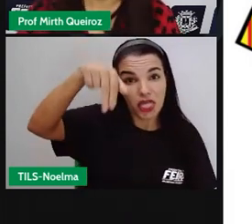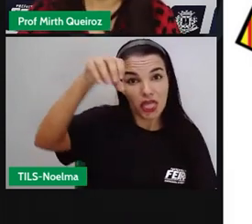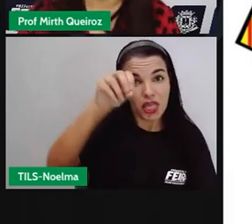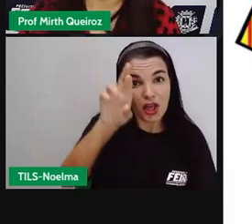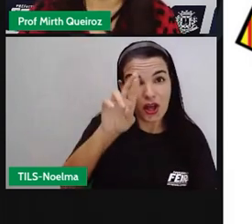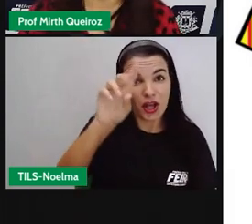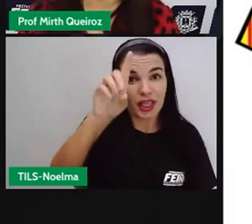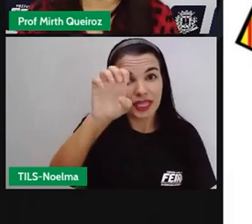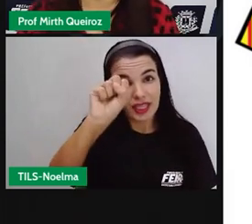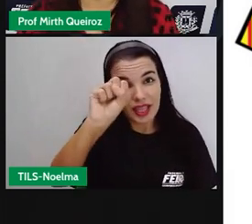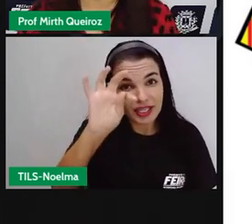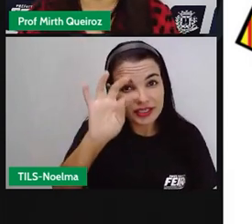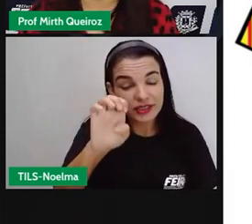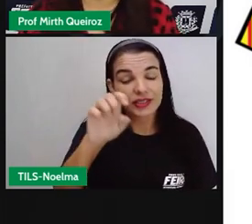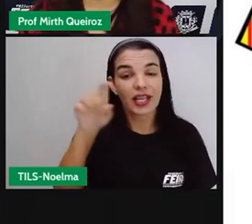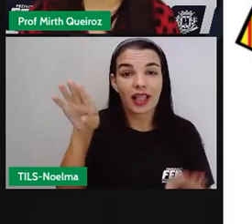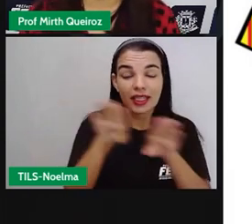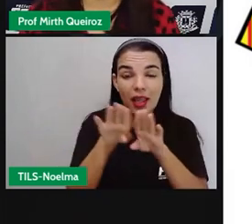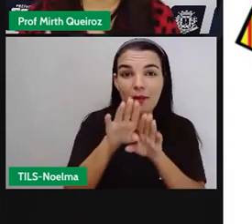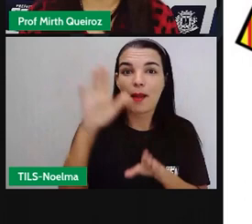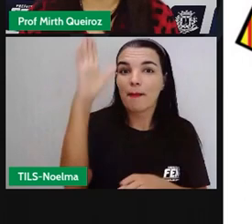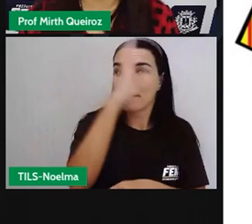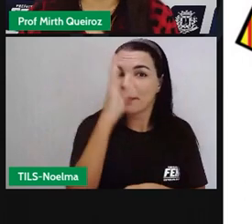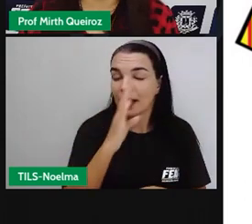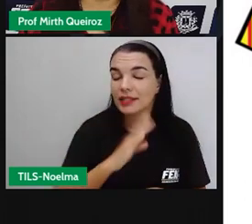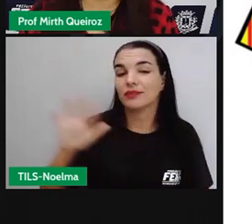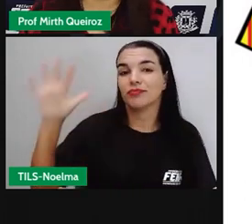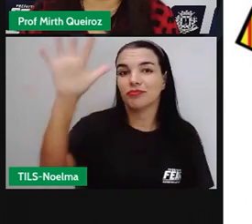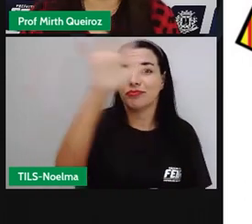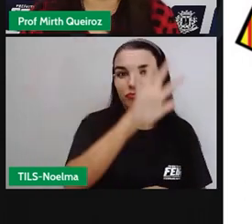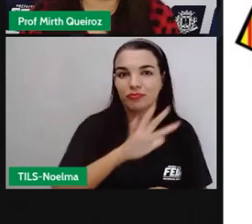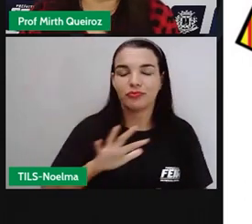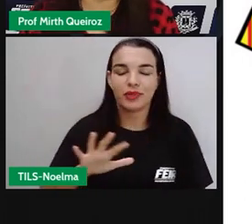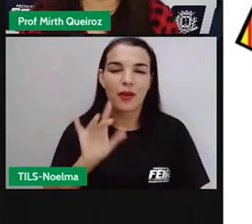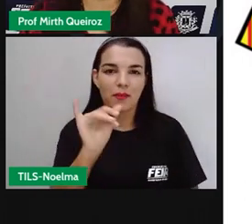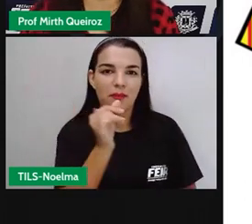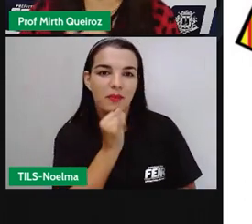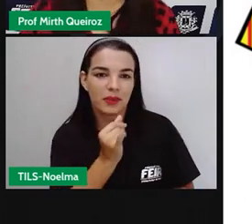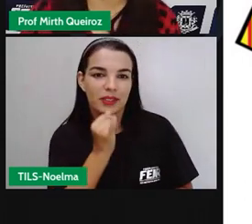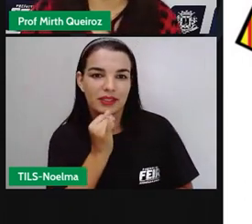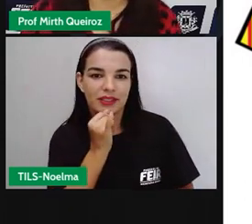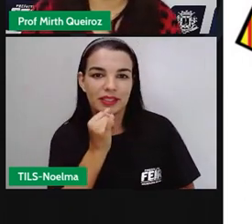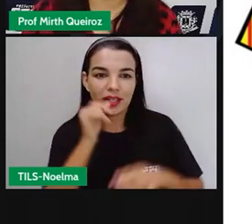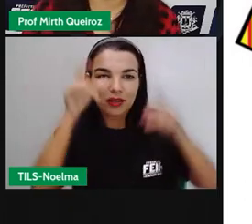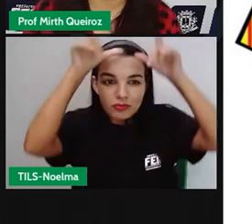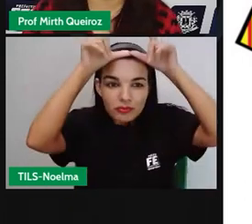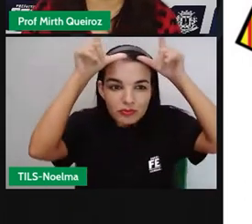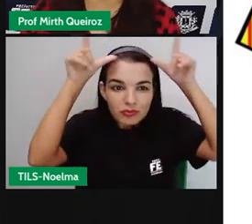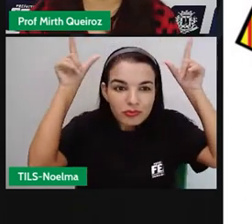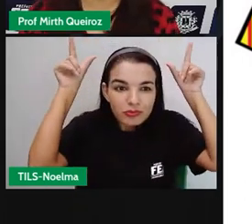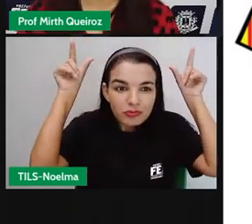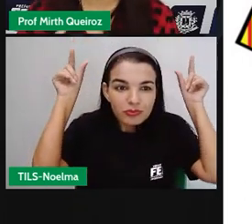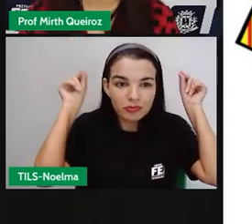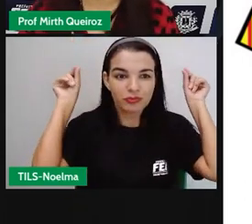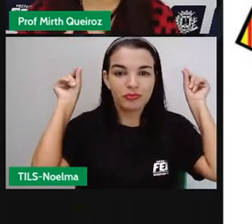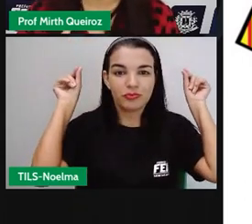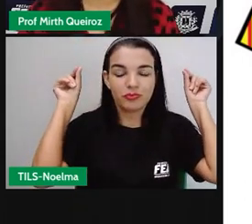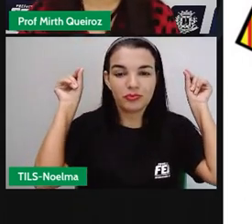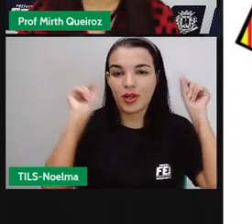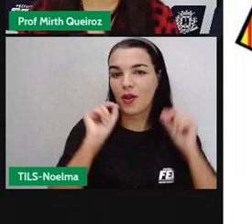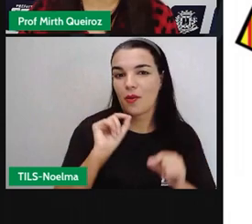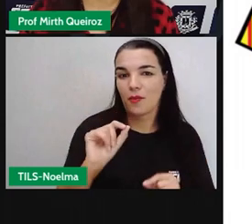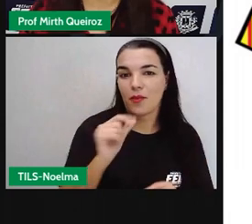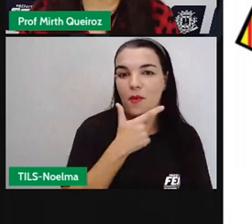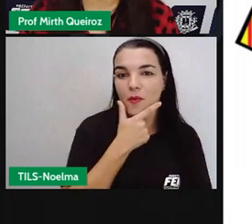E foi através de nomes, né? Como Luiz Gonzaga, por exemplo, que a gente já falou em aulas anteriores, que